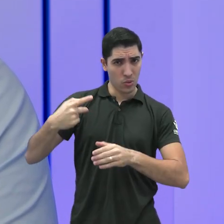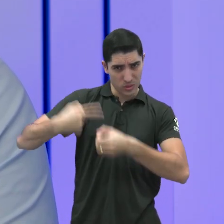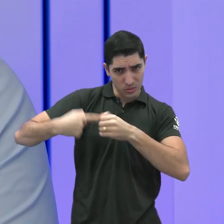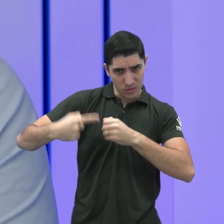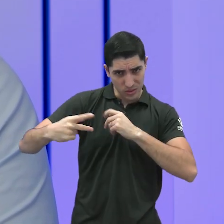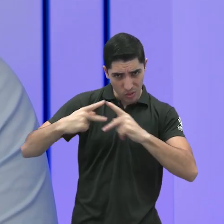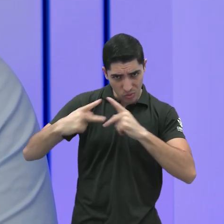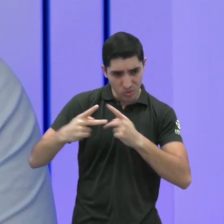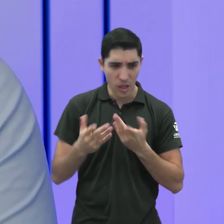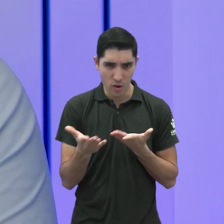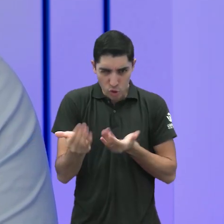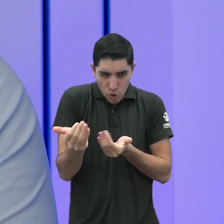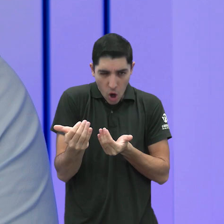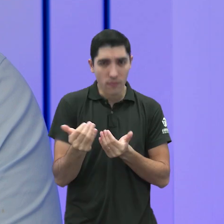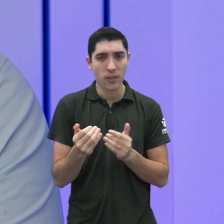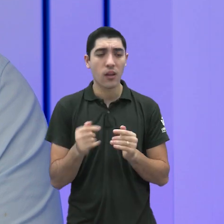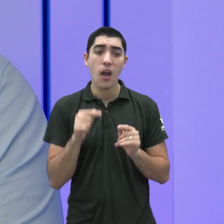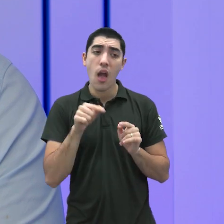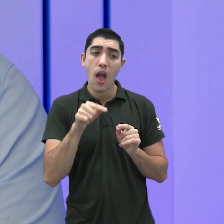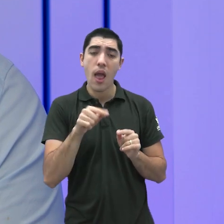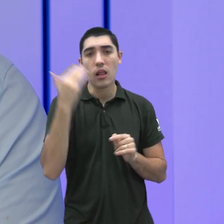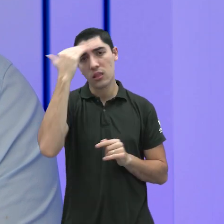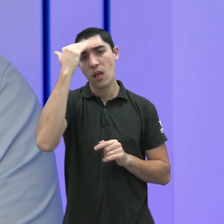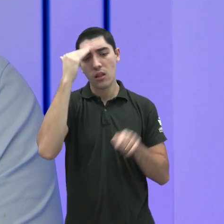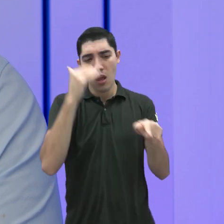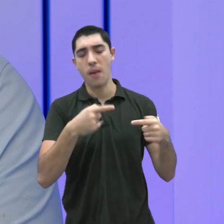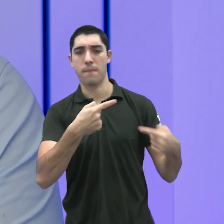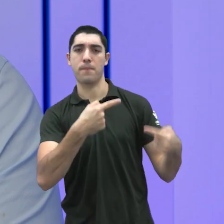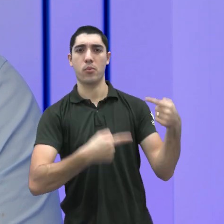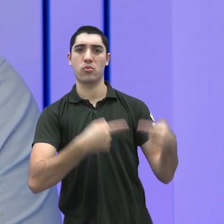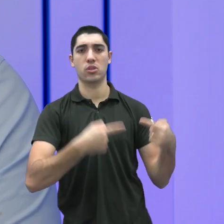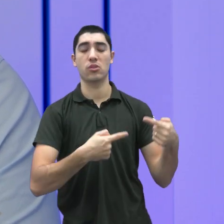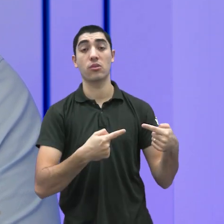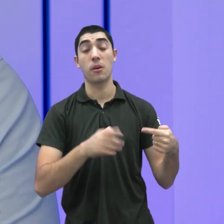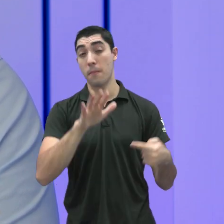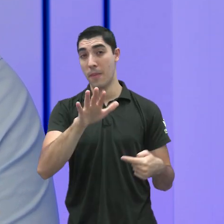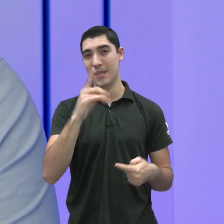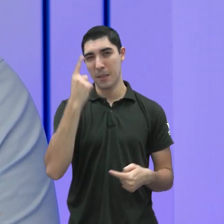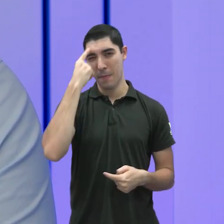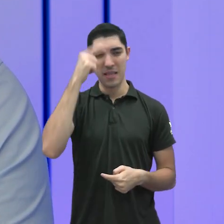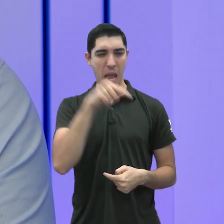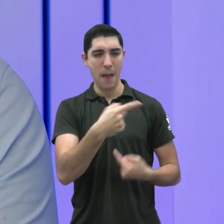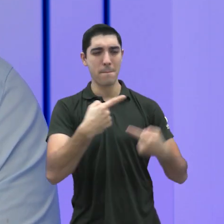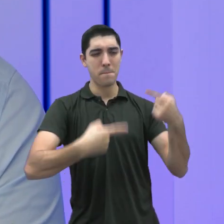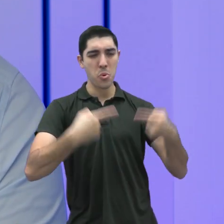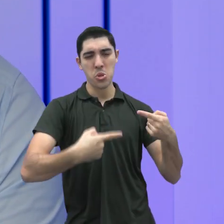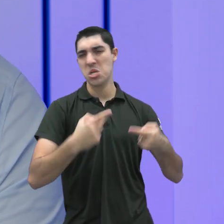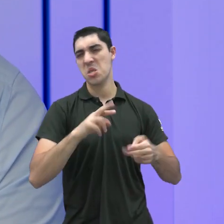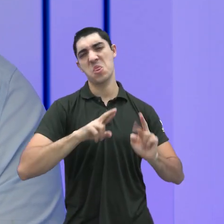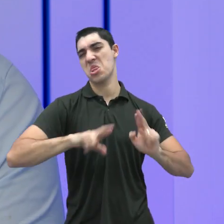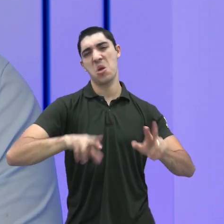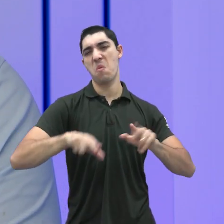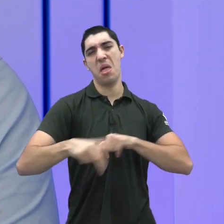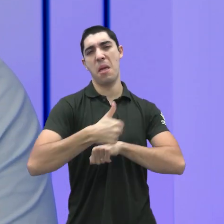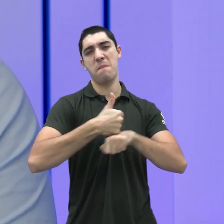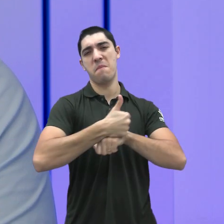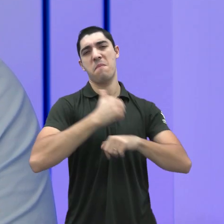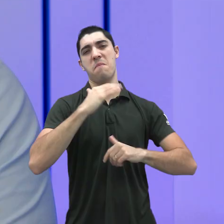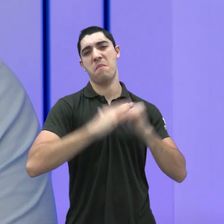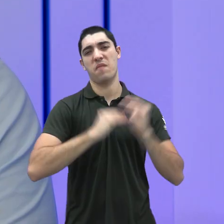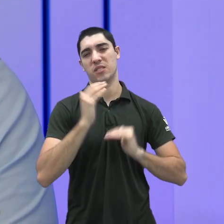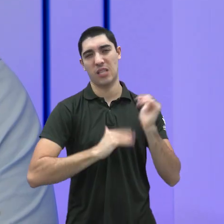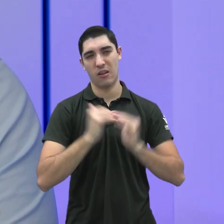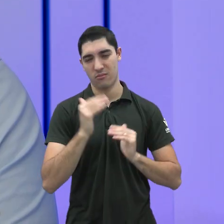que a política em si, ela não como alguns falam, não é profissão e não é